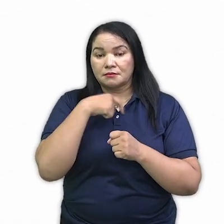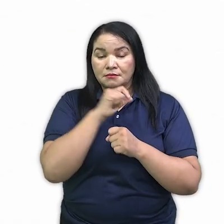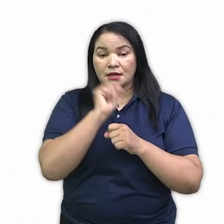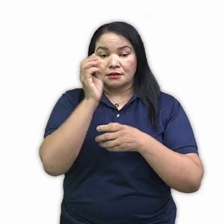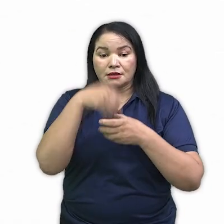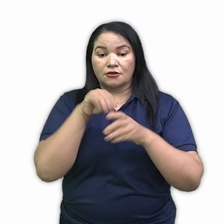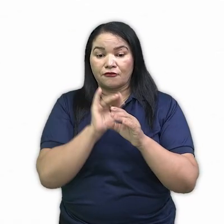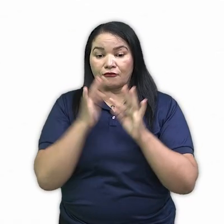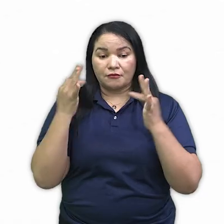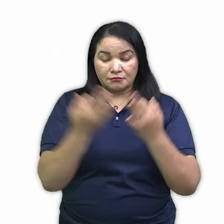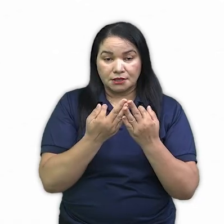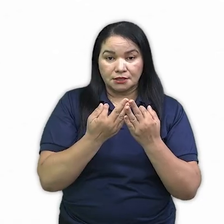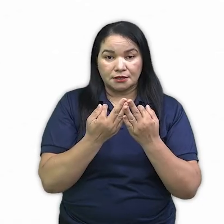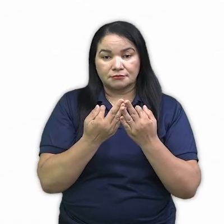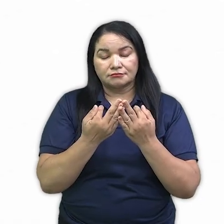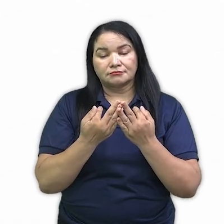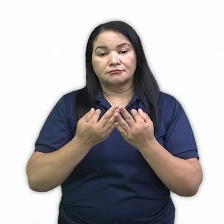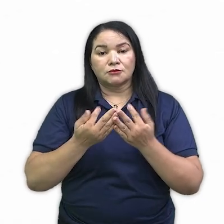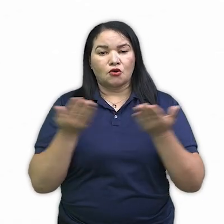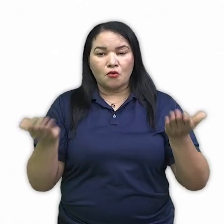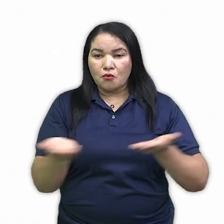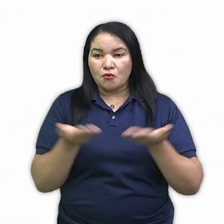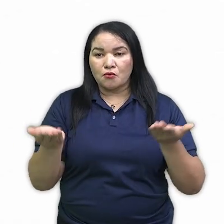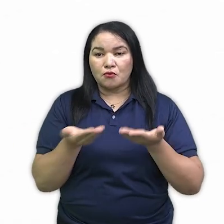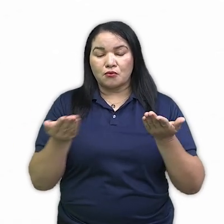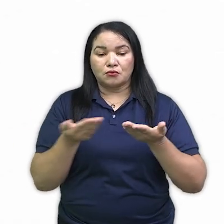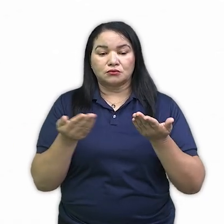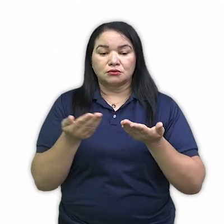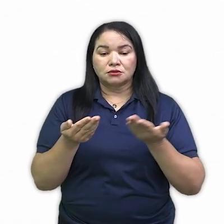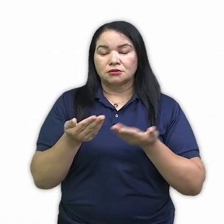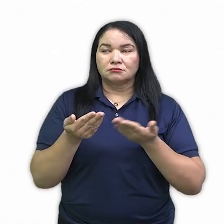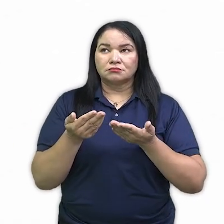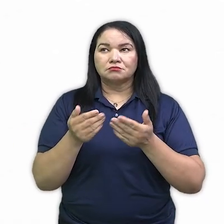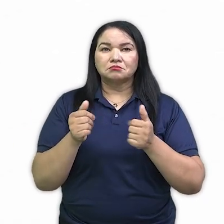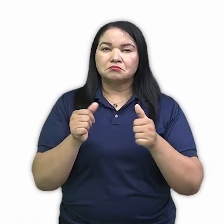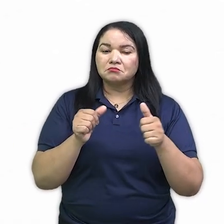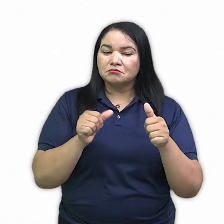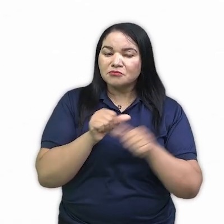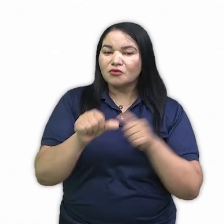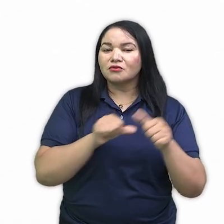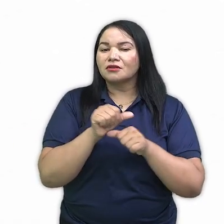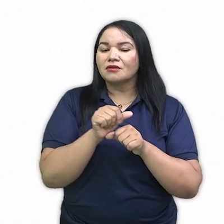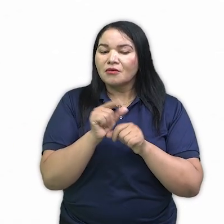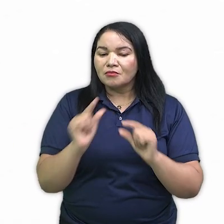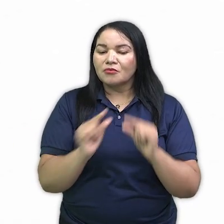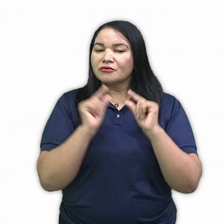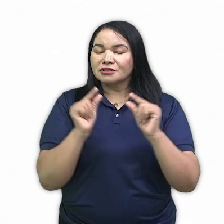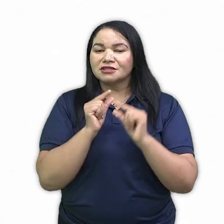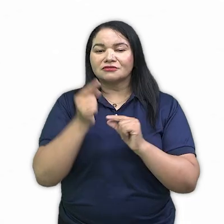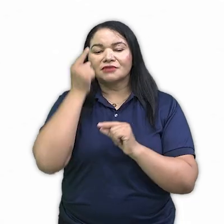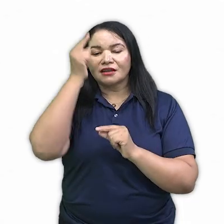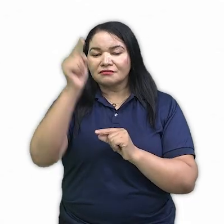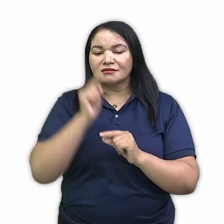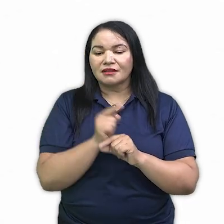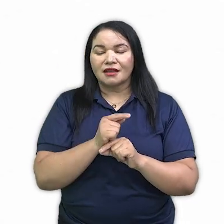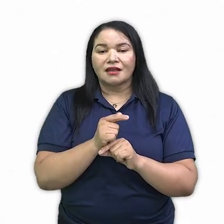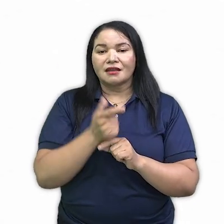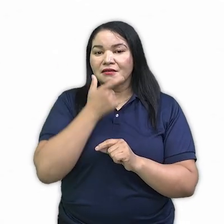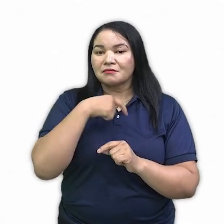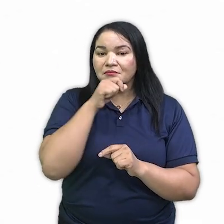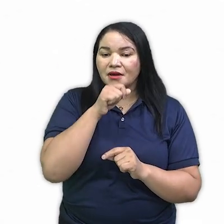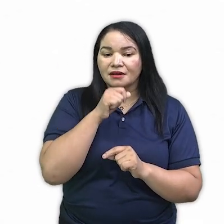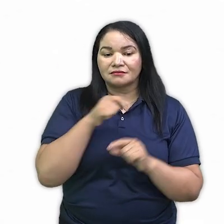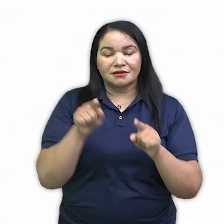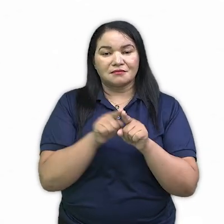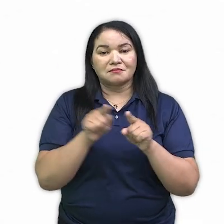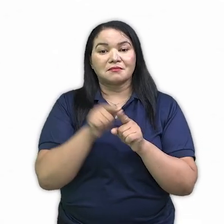pai naquela família patriarcal, né? Hoje a gente já tenta fugir um pouco dessa ideia patriarcal, né? A